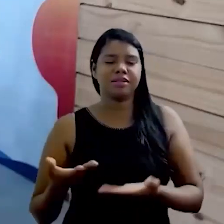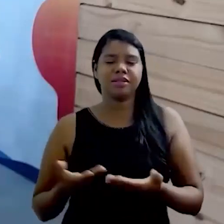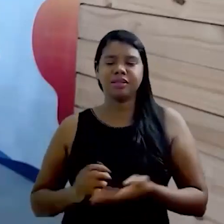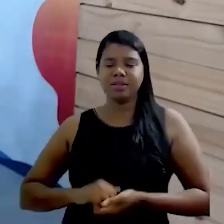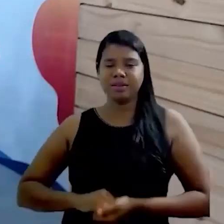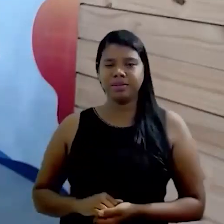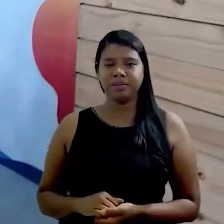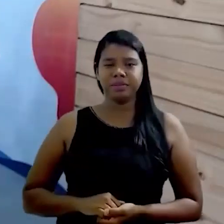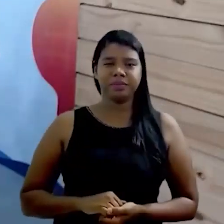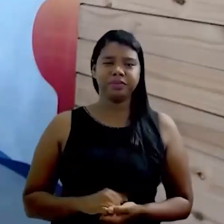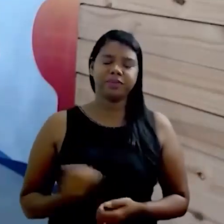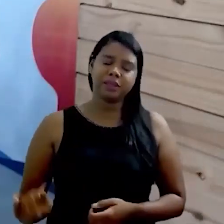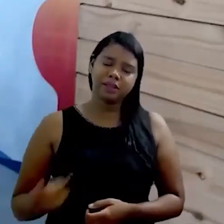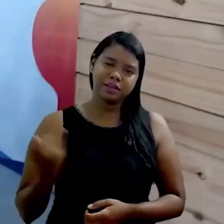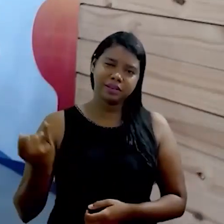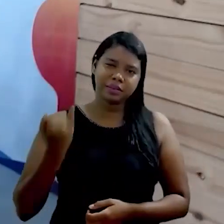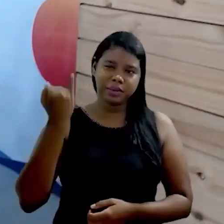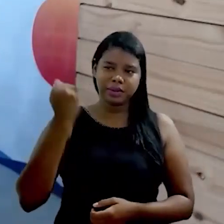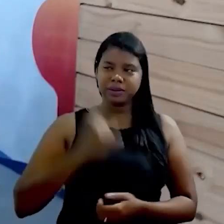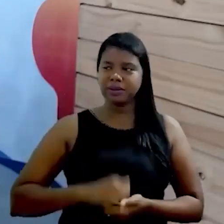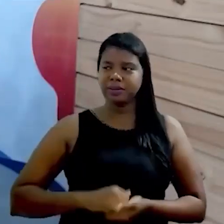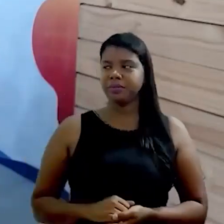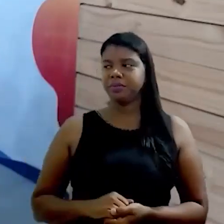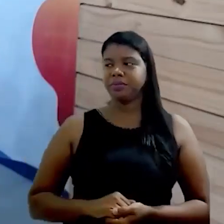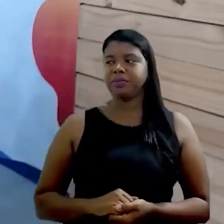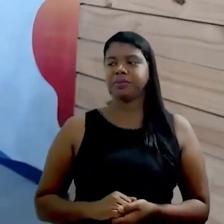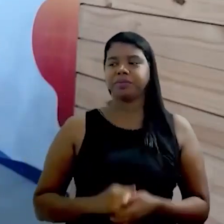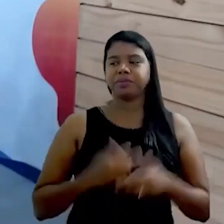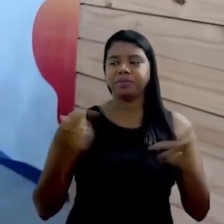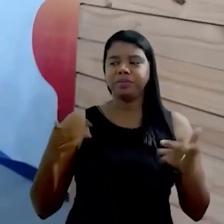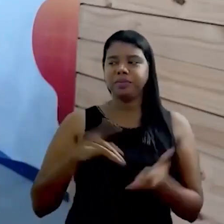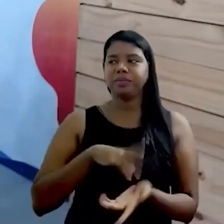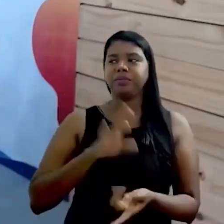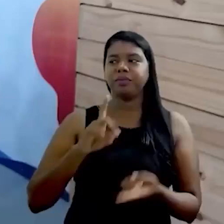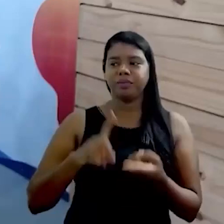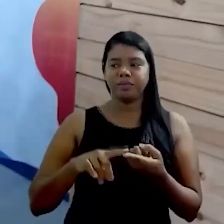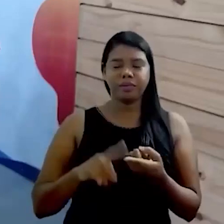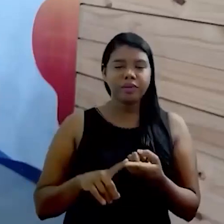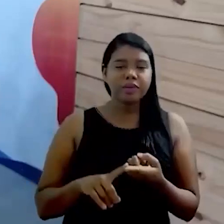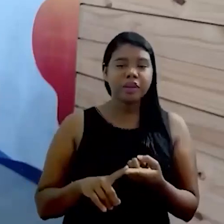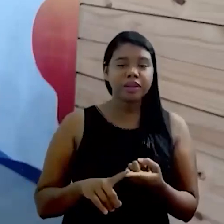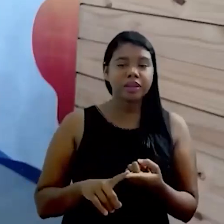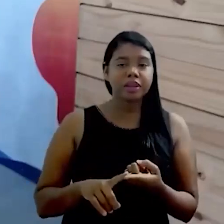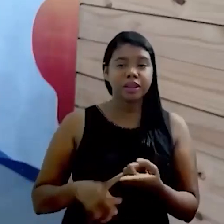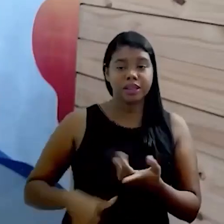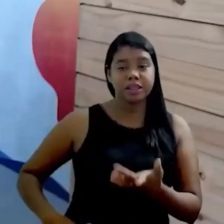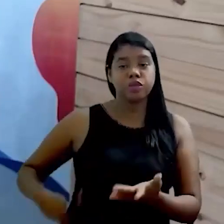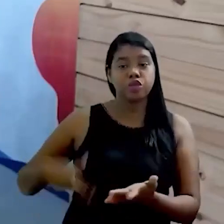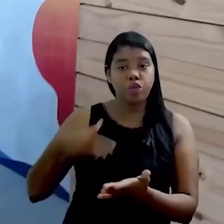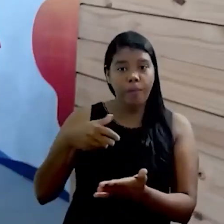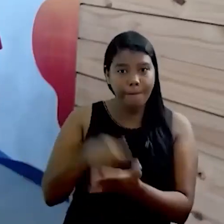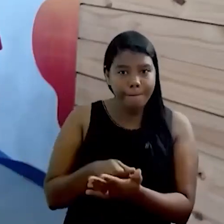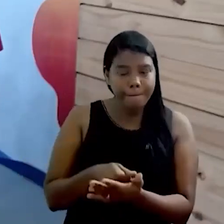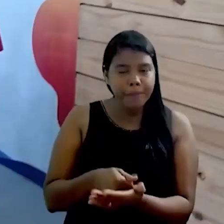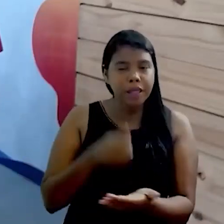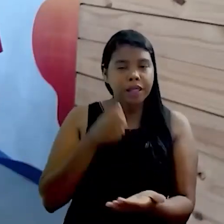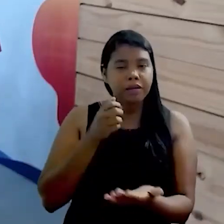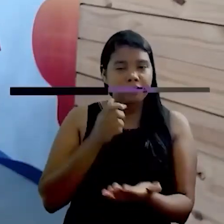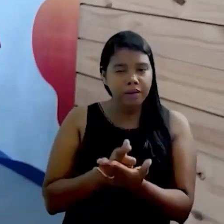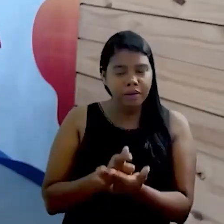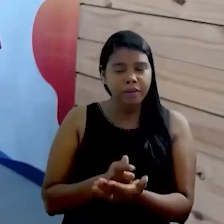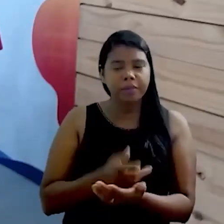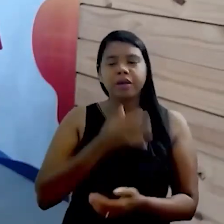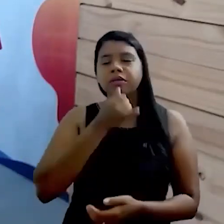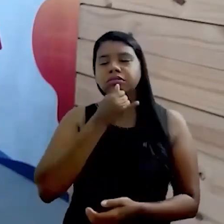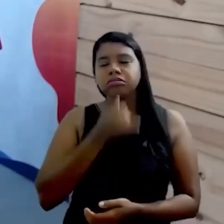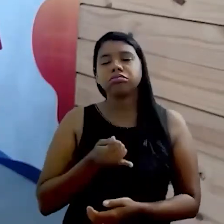Sim. Então, isso é super importante. Uma outra tendência, gente, são os compradores cautelosos. Então, a gente está